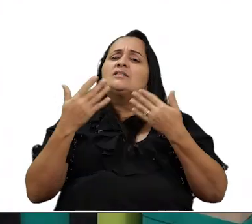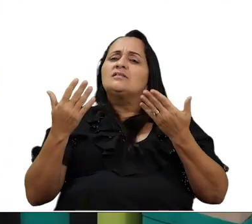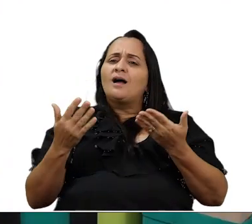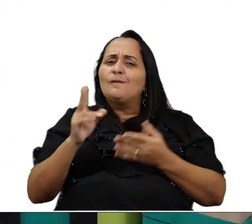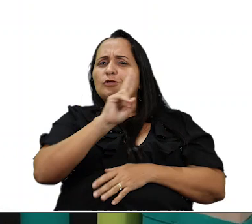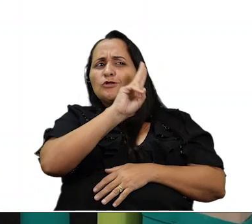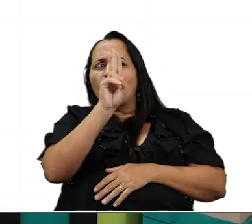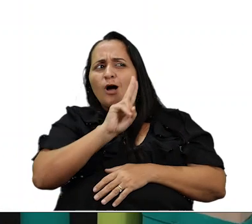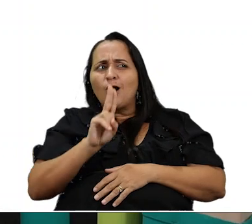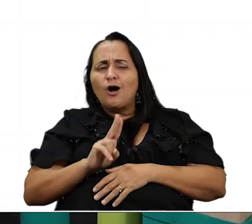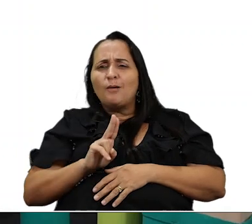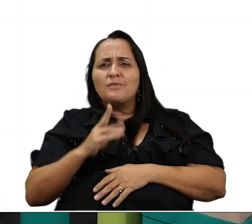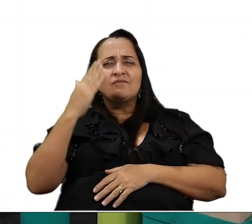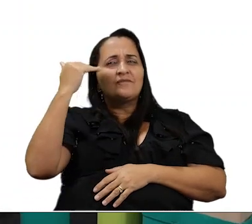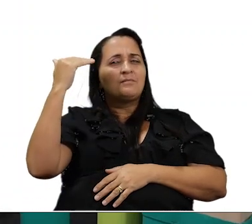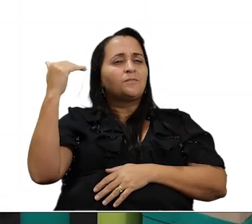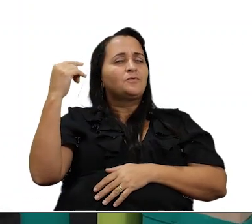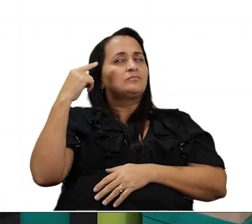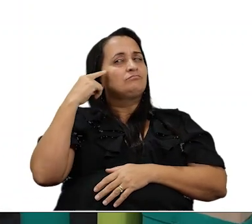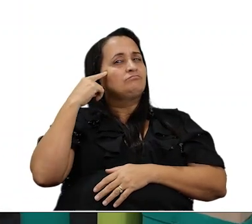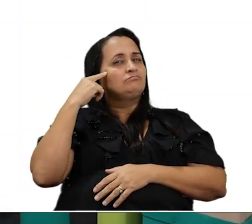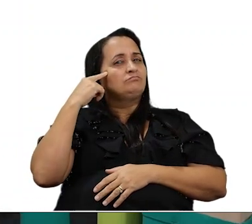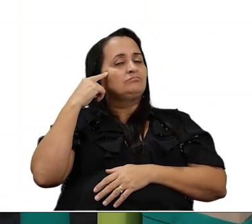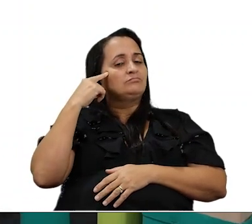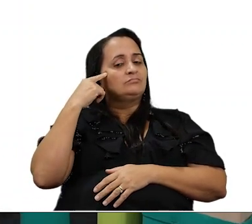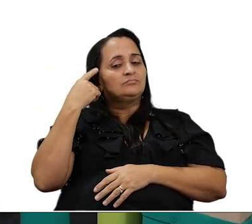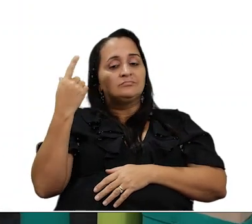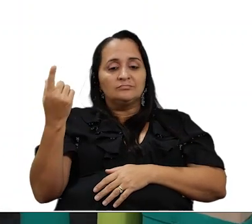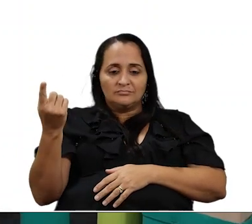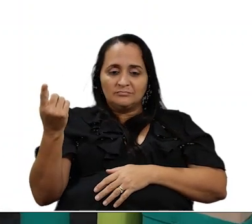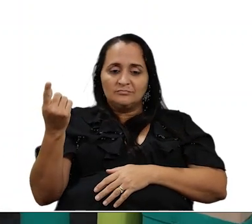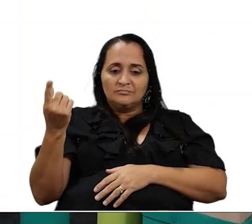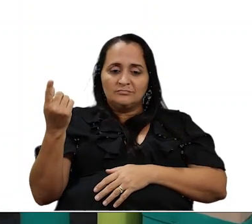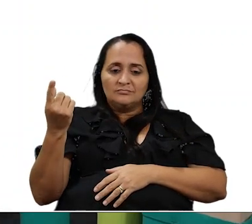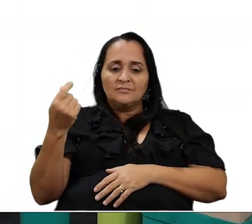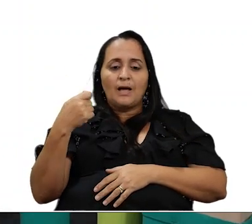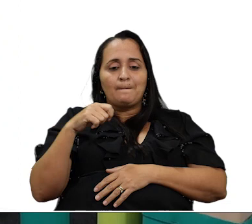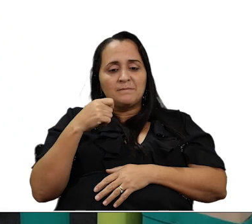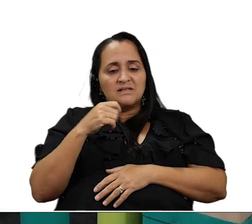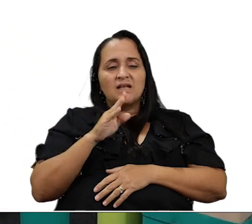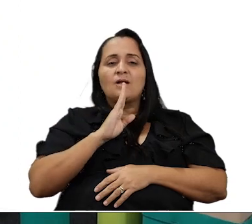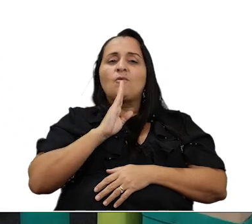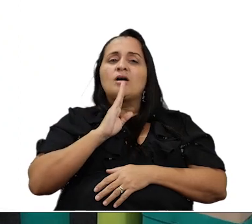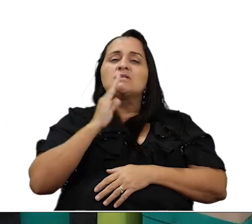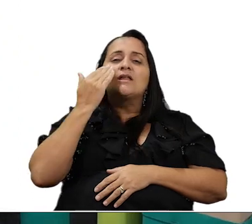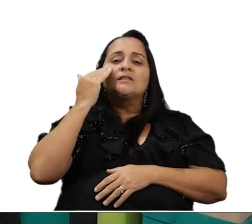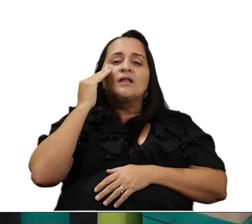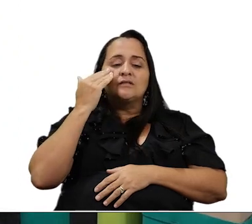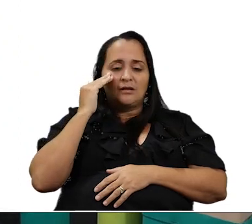fala grandes nomes da folia, mas não está dizendo que é músico. Aí era legal ter um conhecimento prévio.